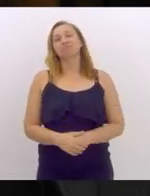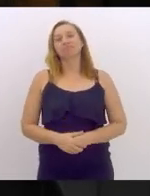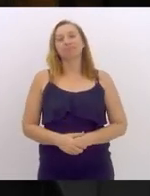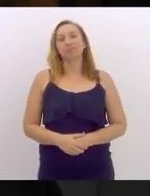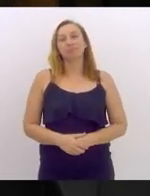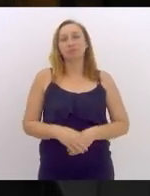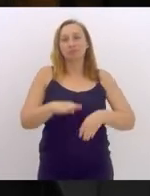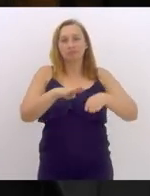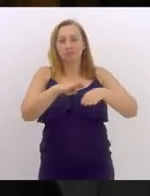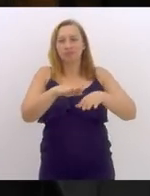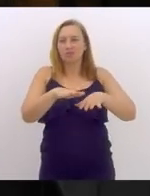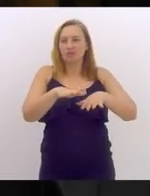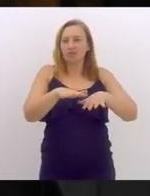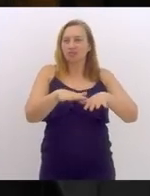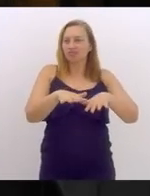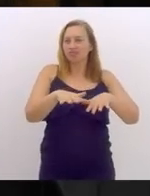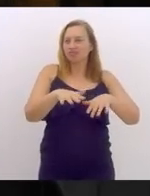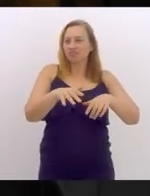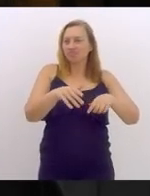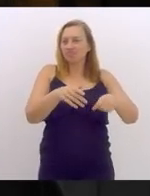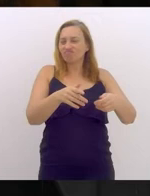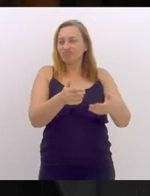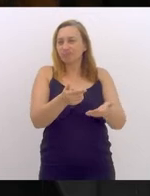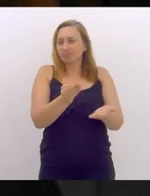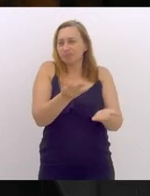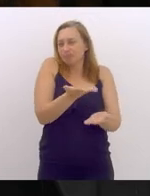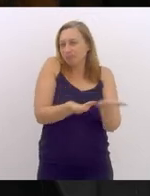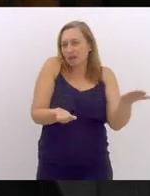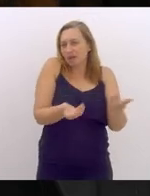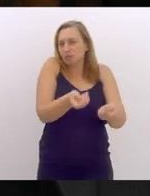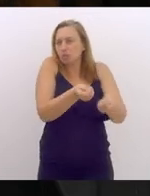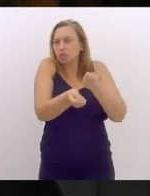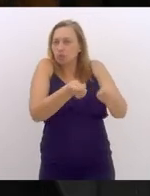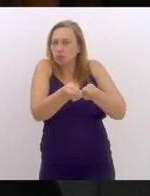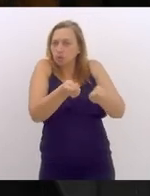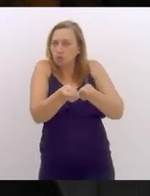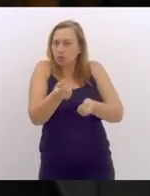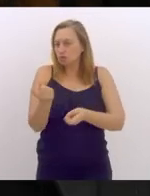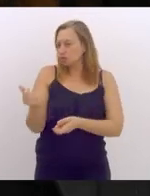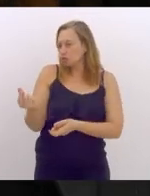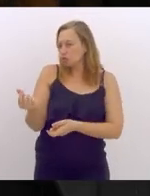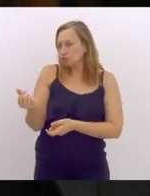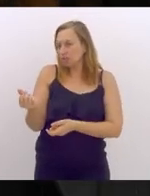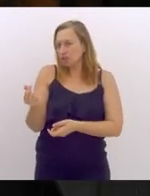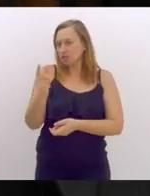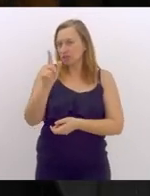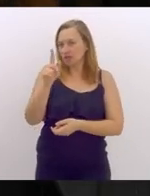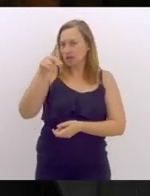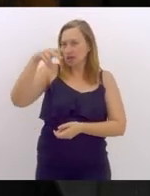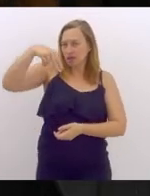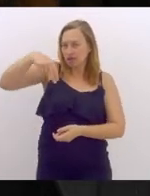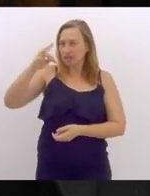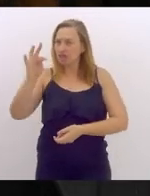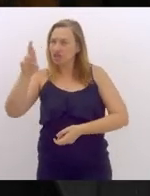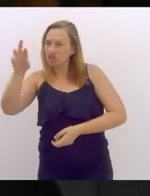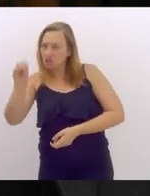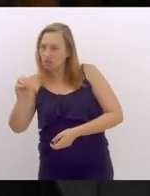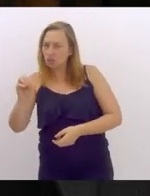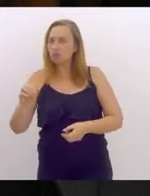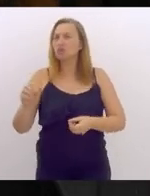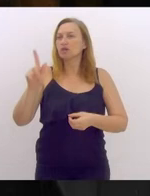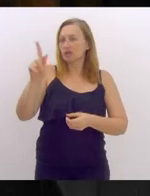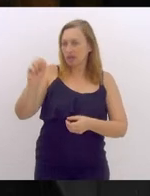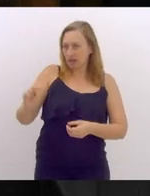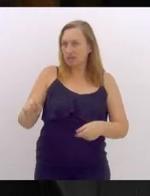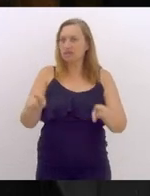desestabiliza né Muito os preços dos energéticos como o gás e